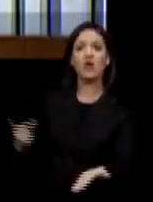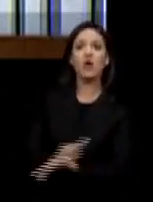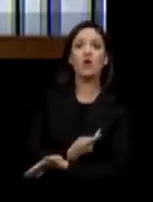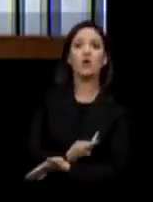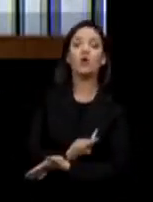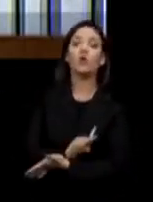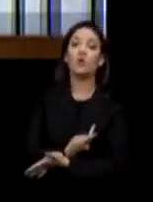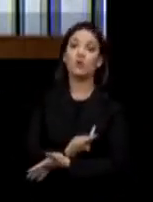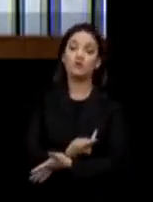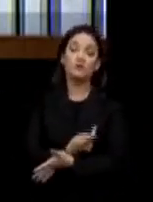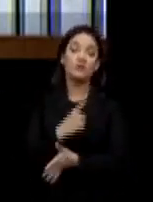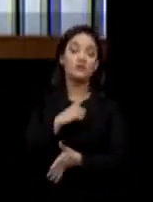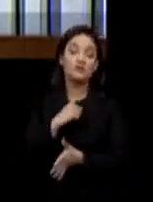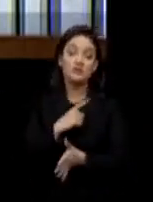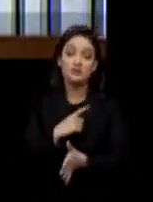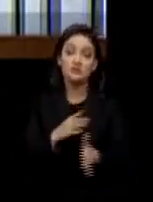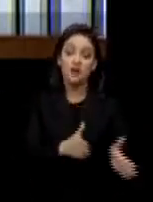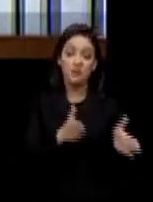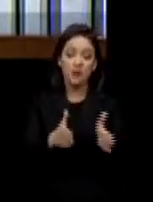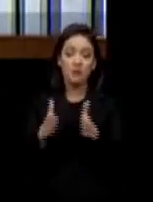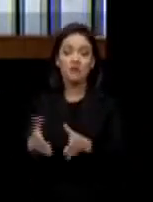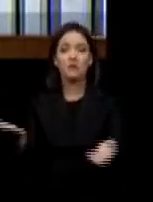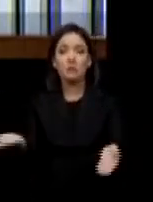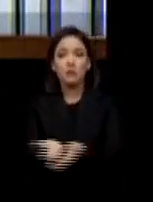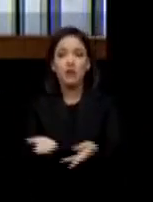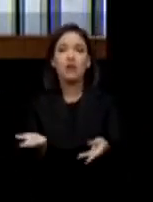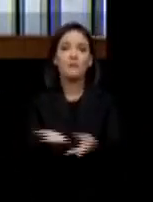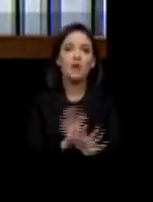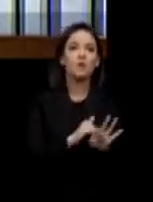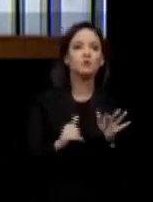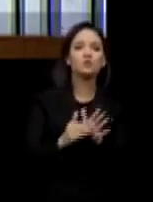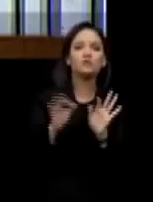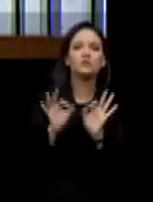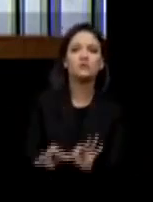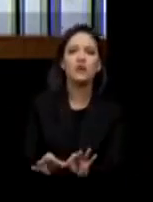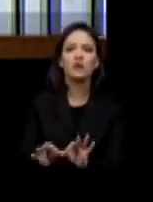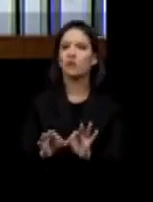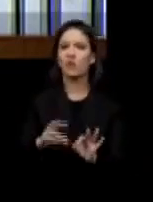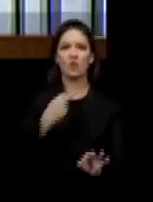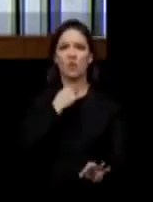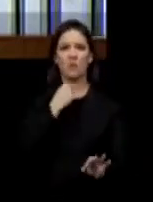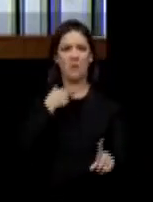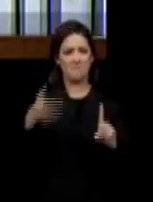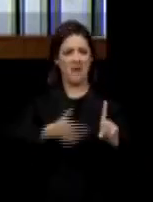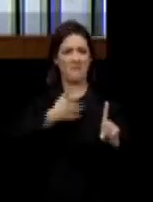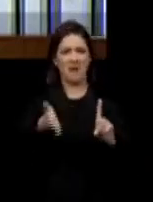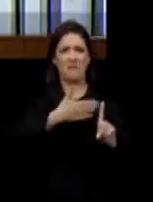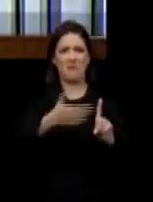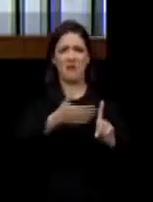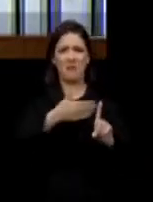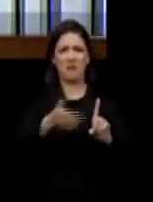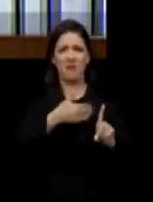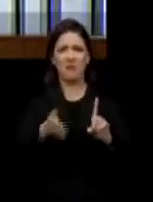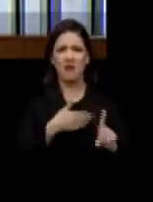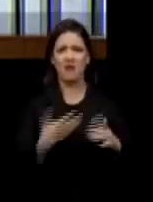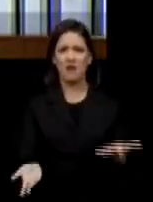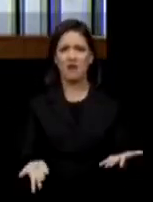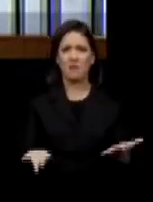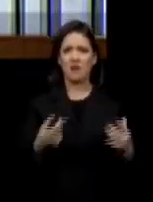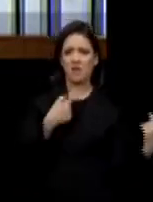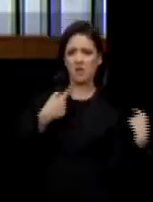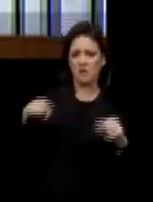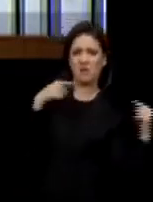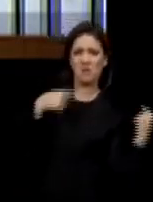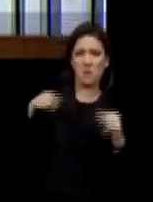recursos cabíveis, jamais por meio de agressões ou de ameaças a esta instituição